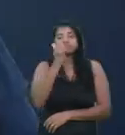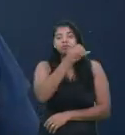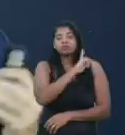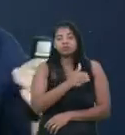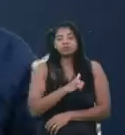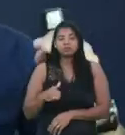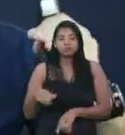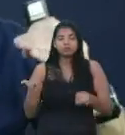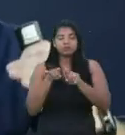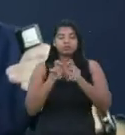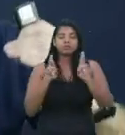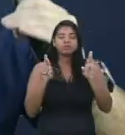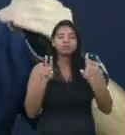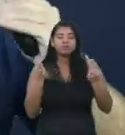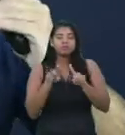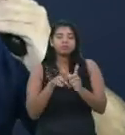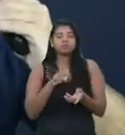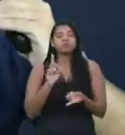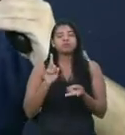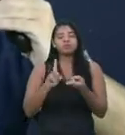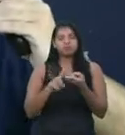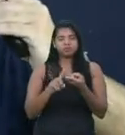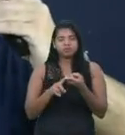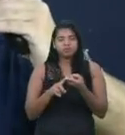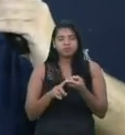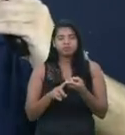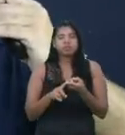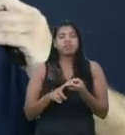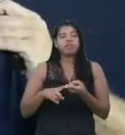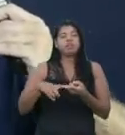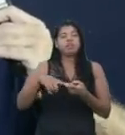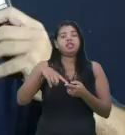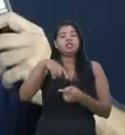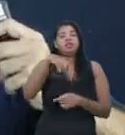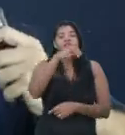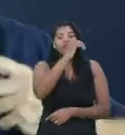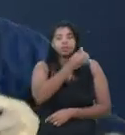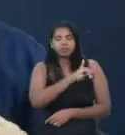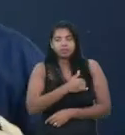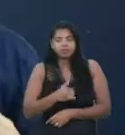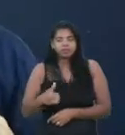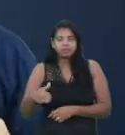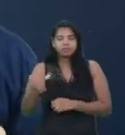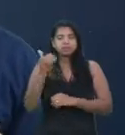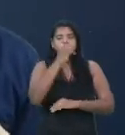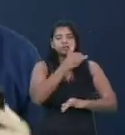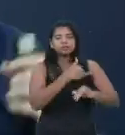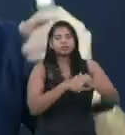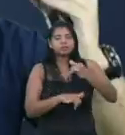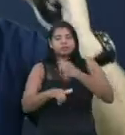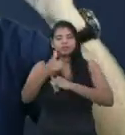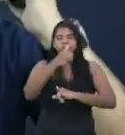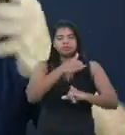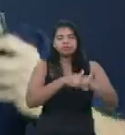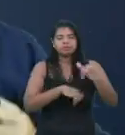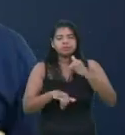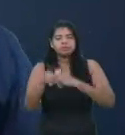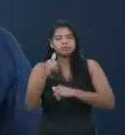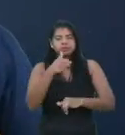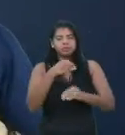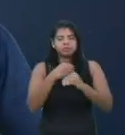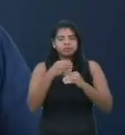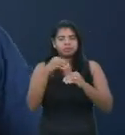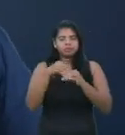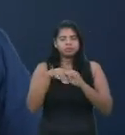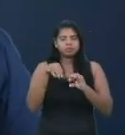órbita, diferente dos extremos, que fazem com que esses elétrons adentrem em movimentos espirais para os extremos da